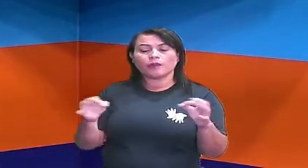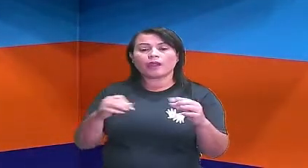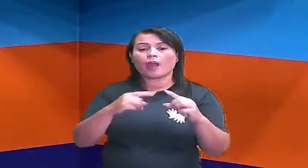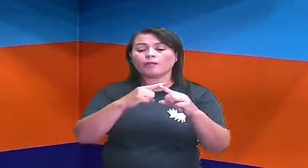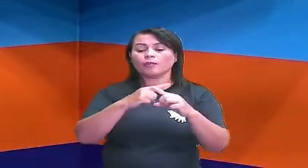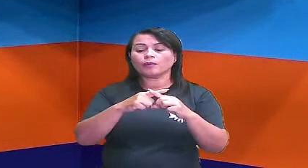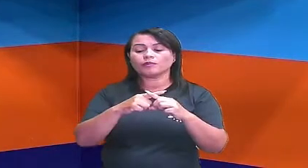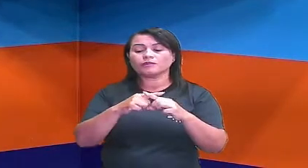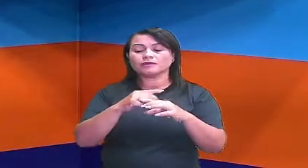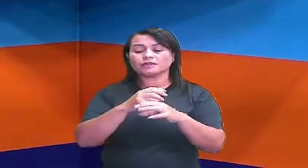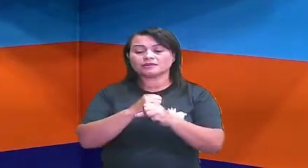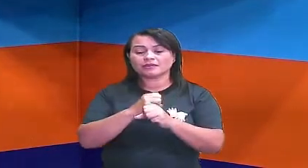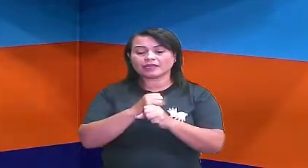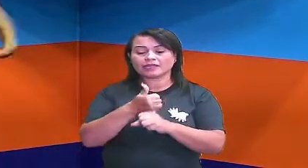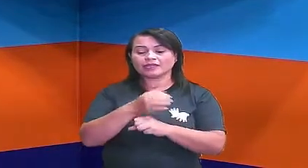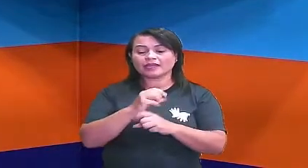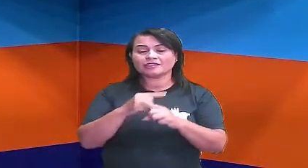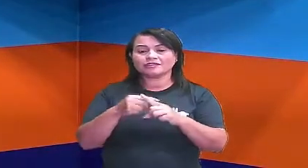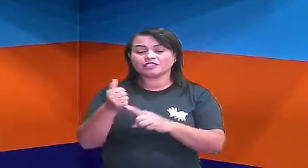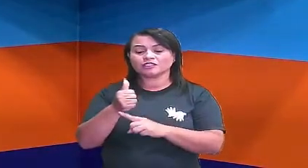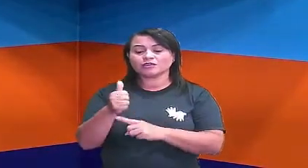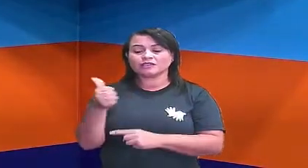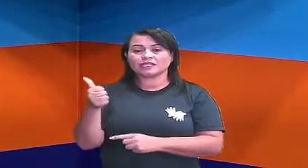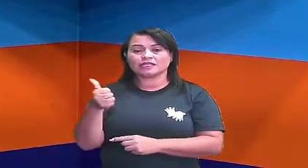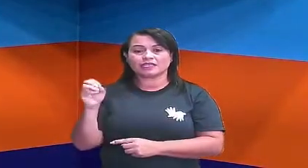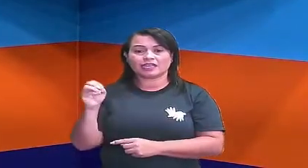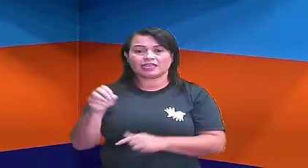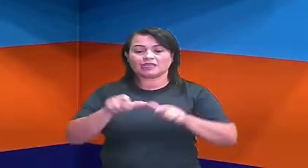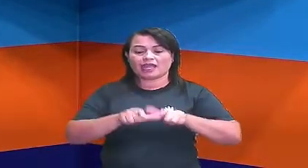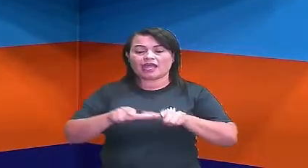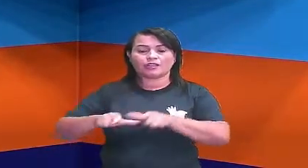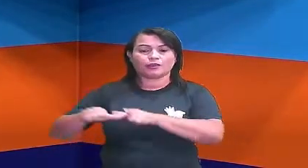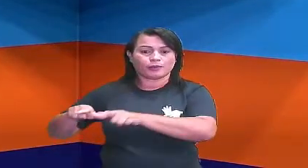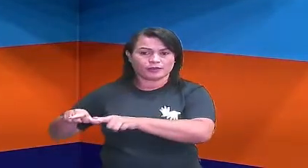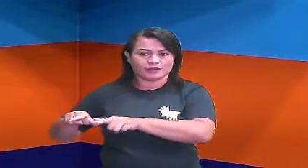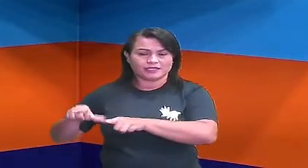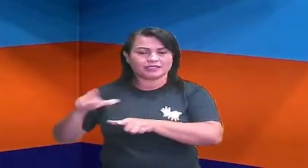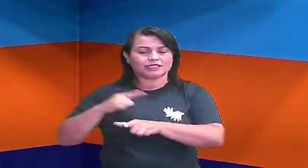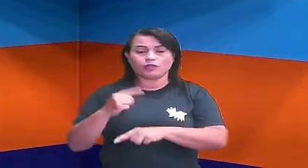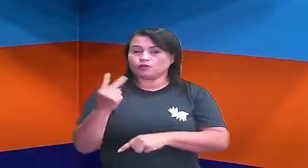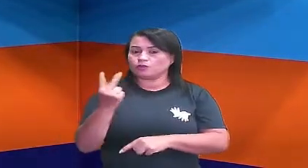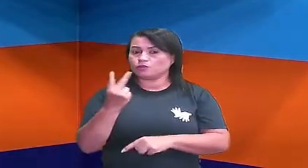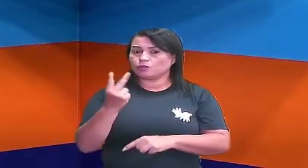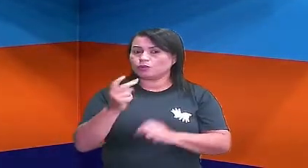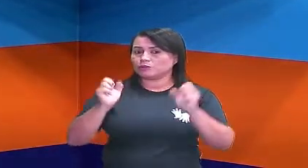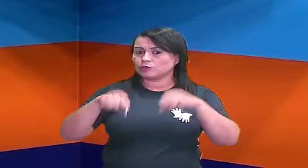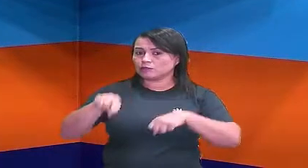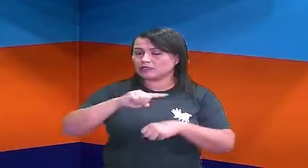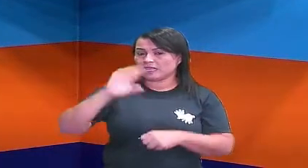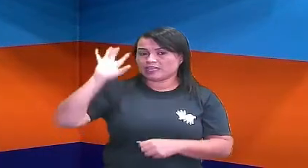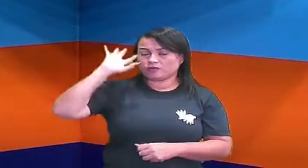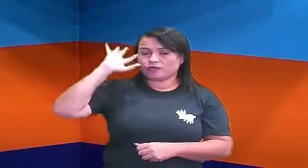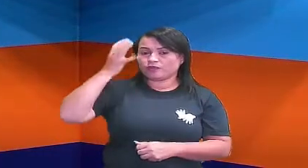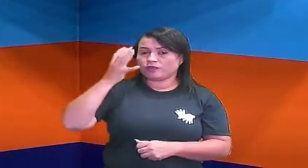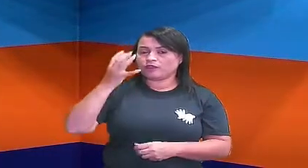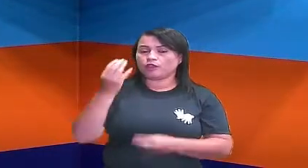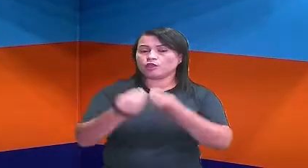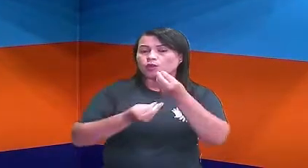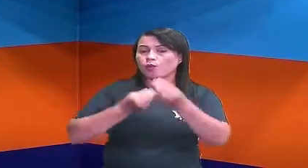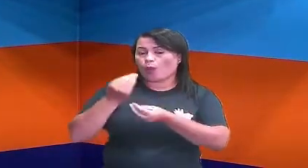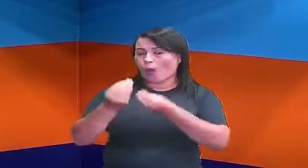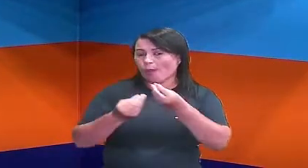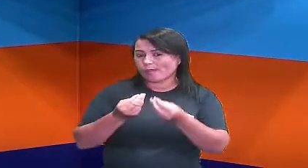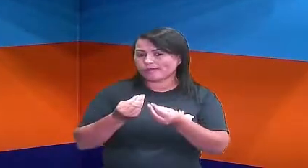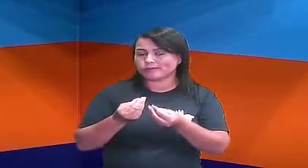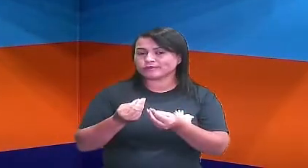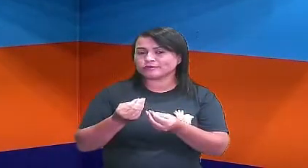isso aqui, 10 vezes 11, 110 cartões. Duas possibilidades para você resolver, né? E aí vocês